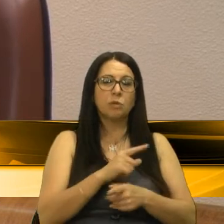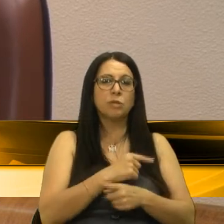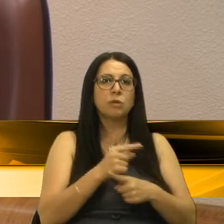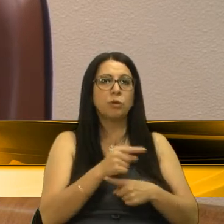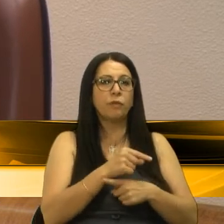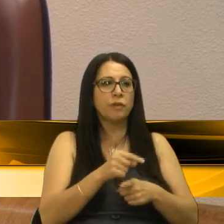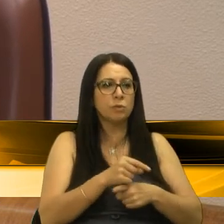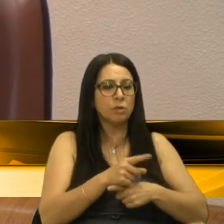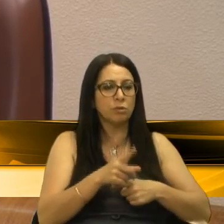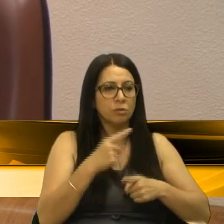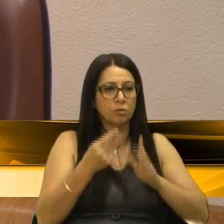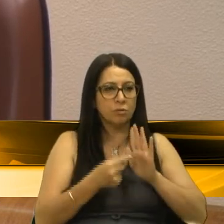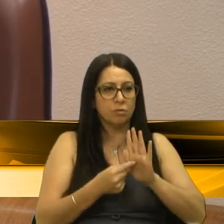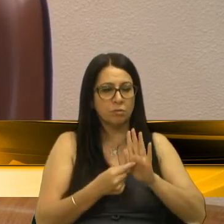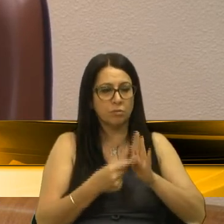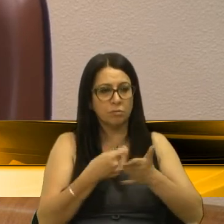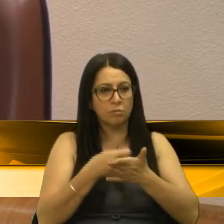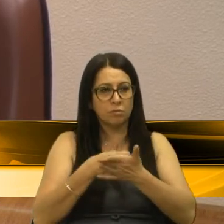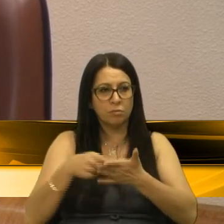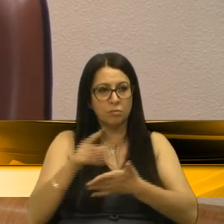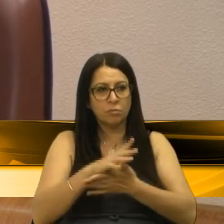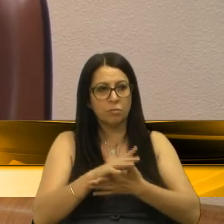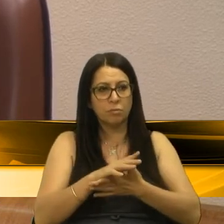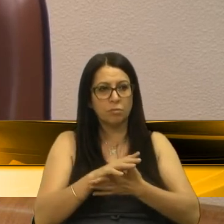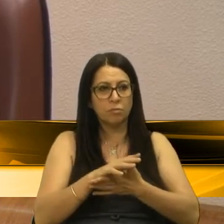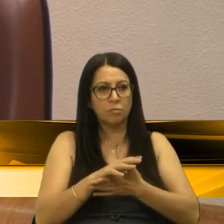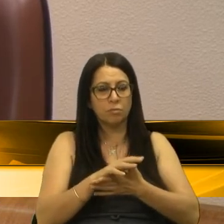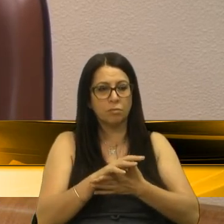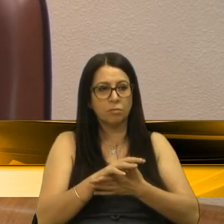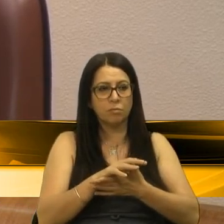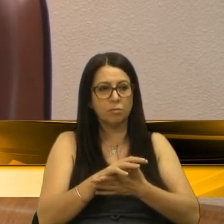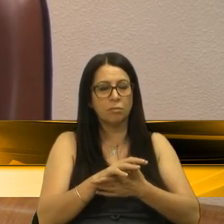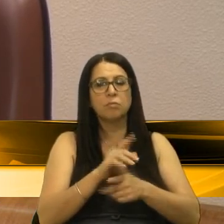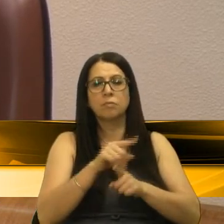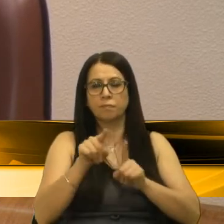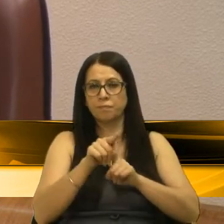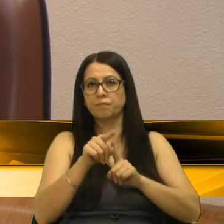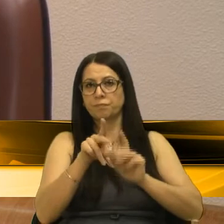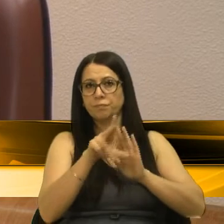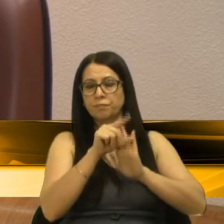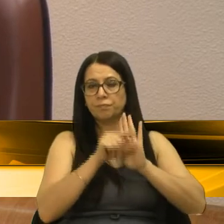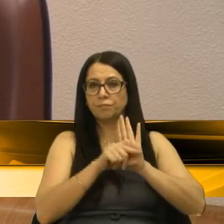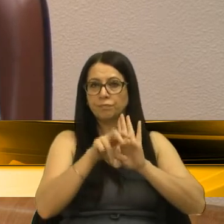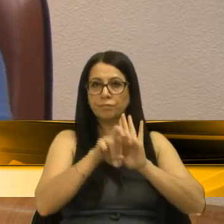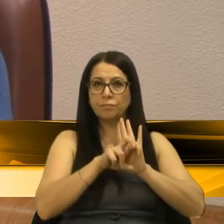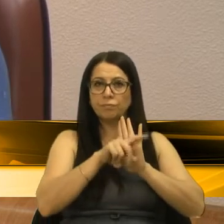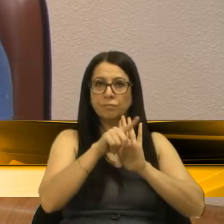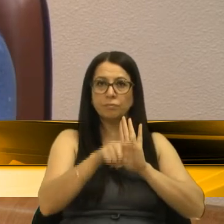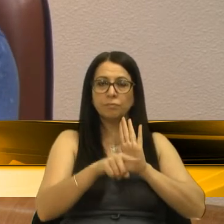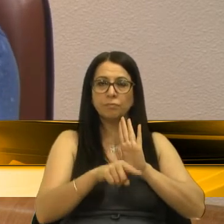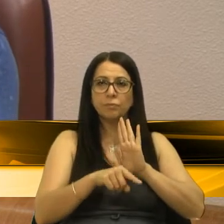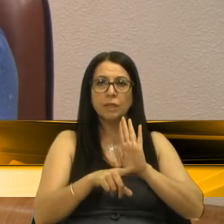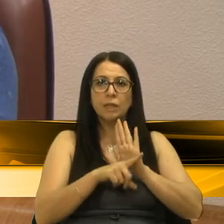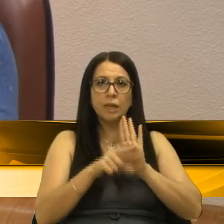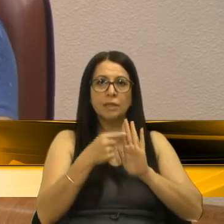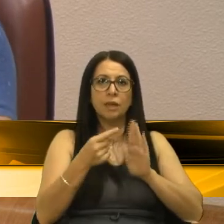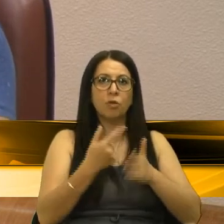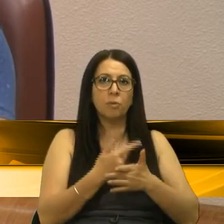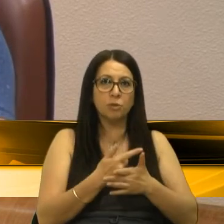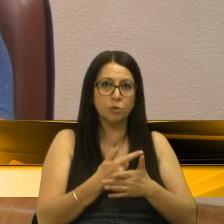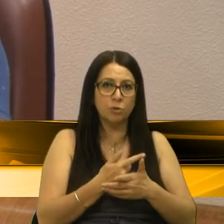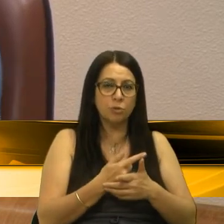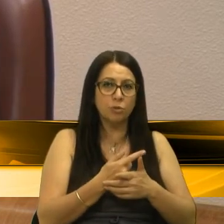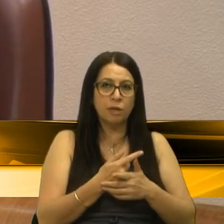do cumprimento das demais exigências descritas neste decreto ou na legislação municipal. Seção 5ª, do estabelecimento de veículos como